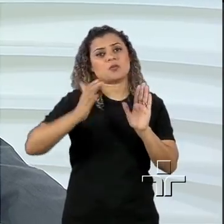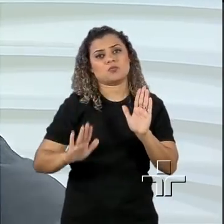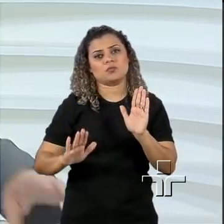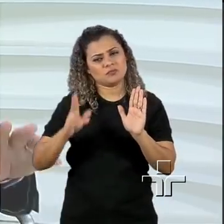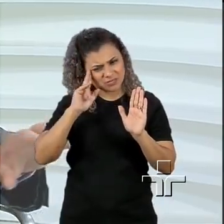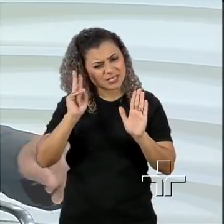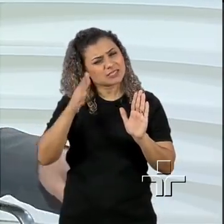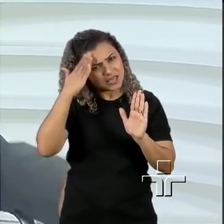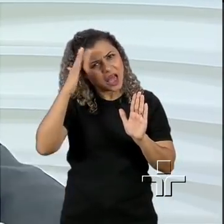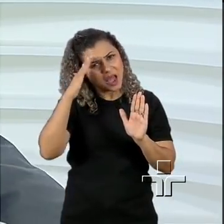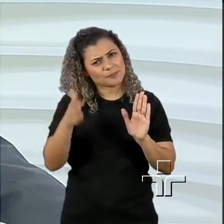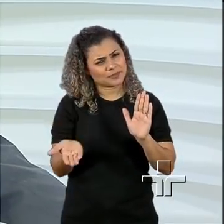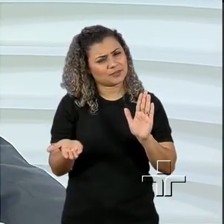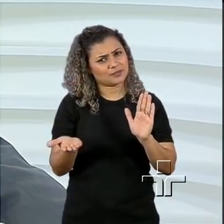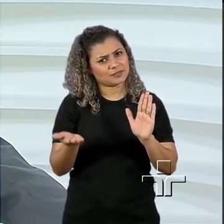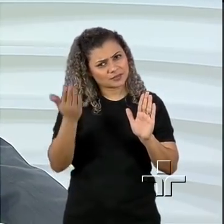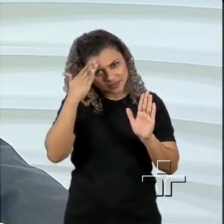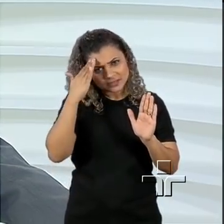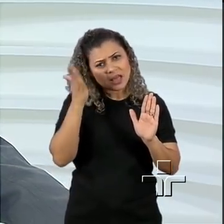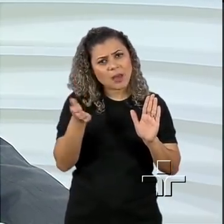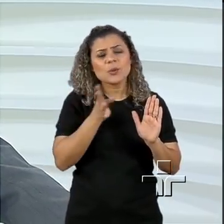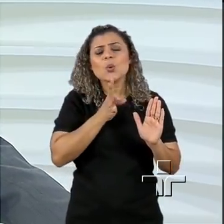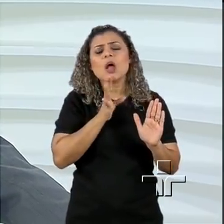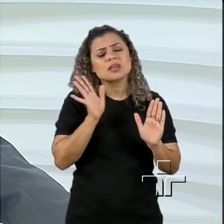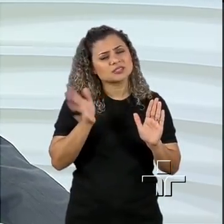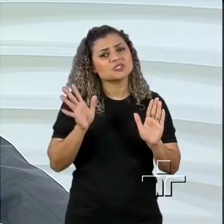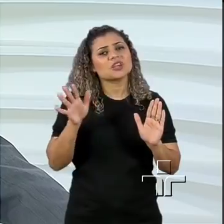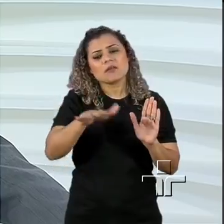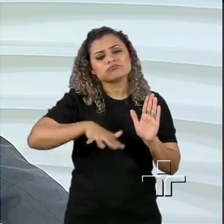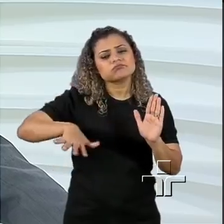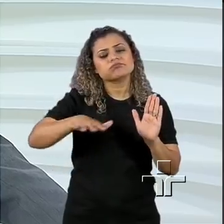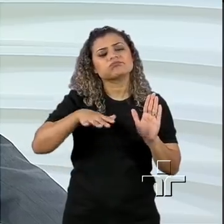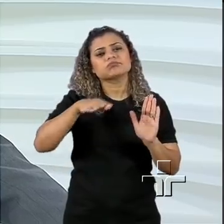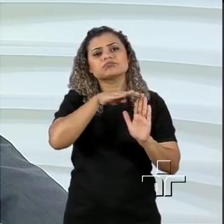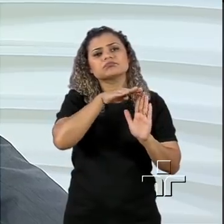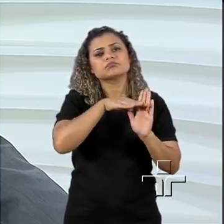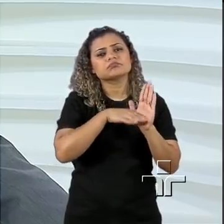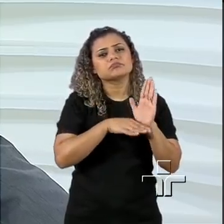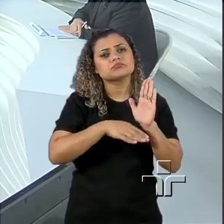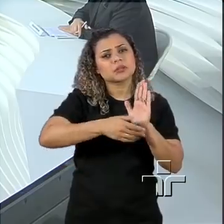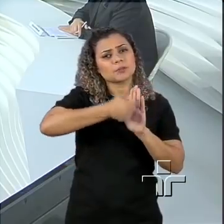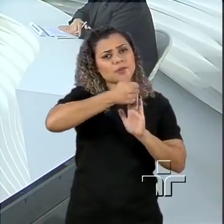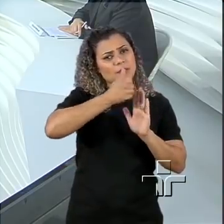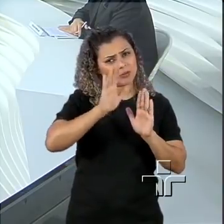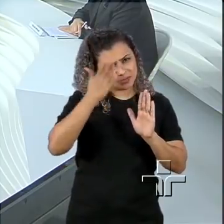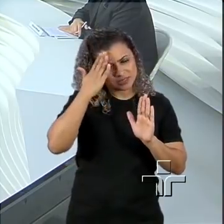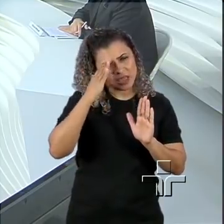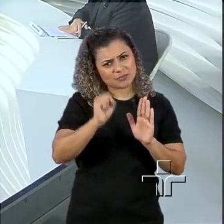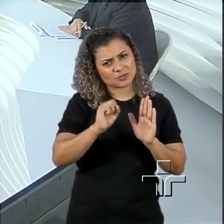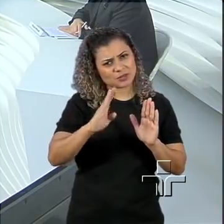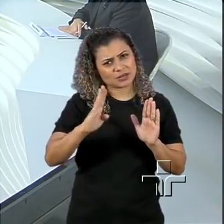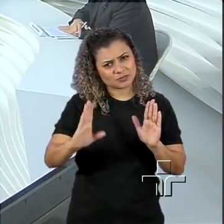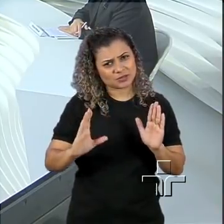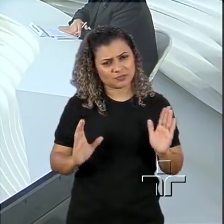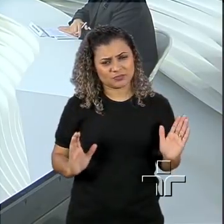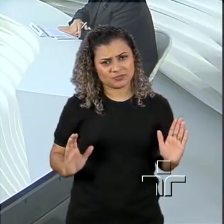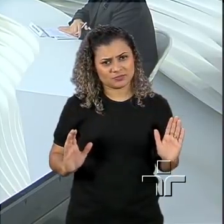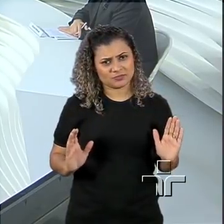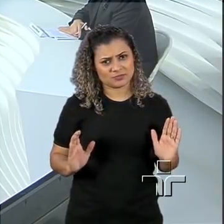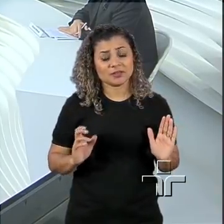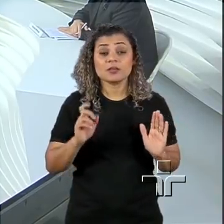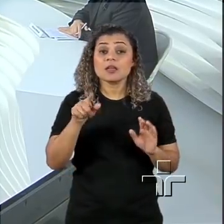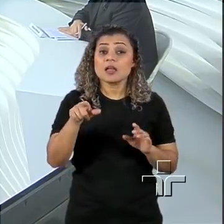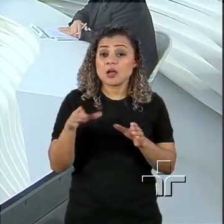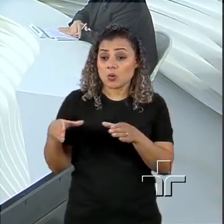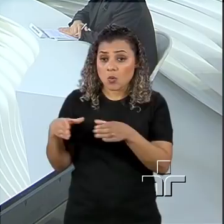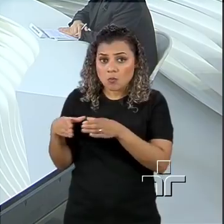se não publicou, pelo menos tomou conhecimento desse parecer do Tribunal de Contas. O Tribunal de Contas aprovou minhas contas. A